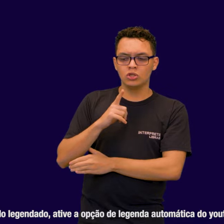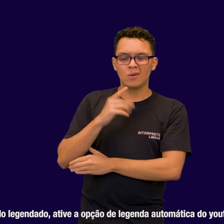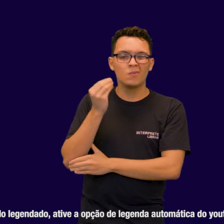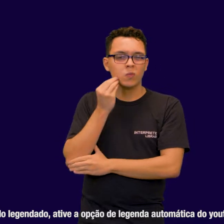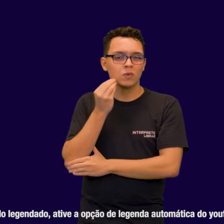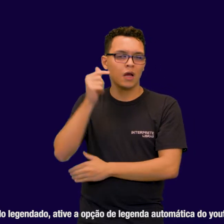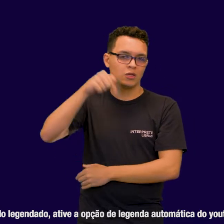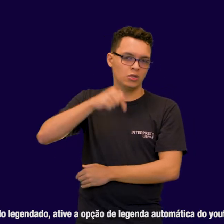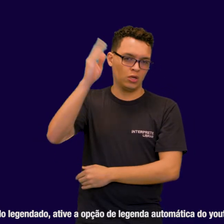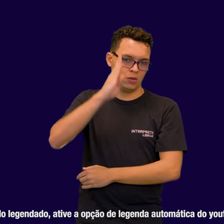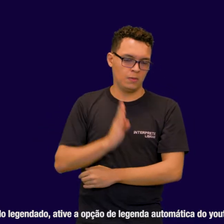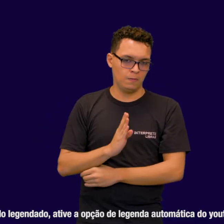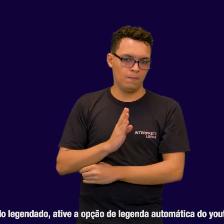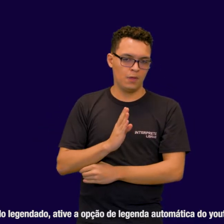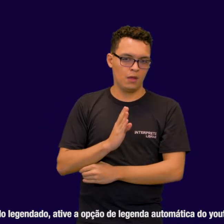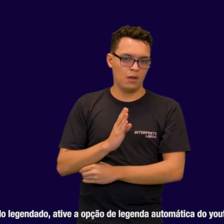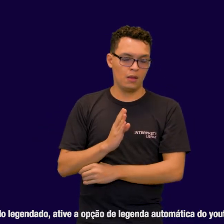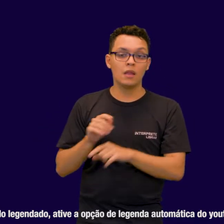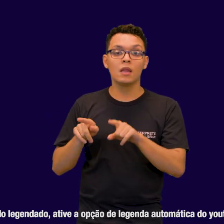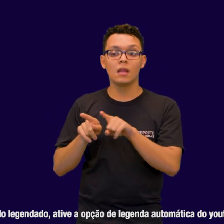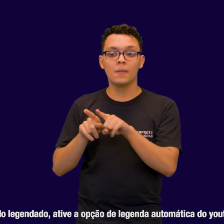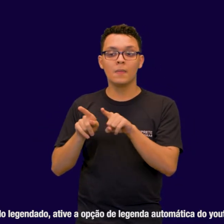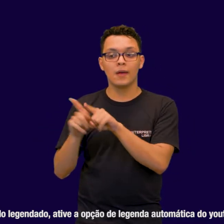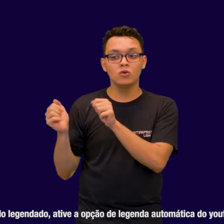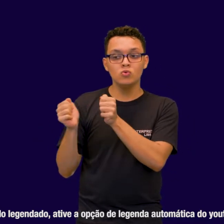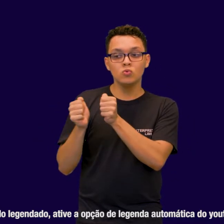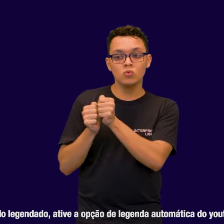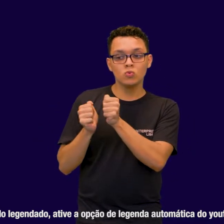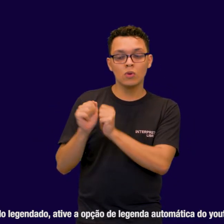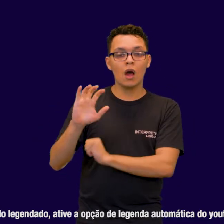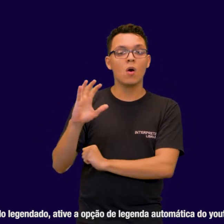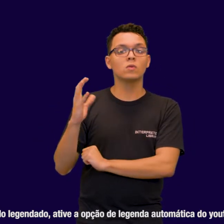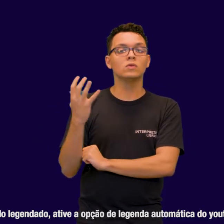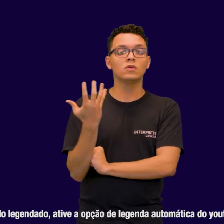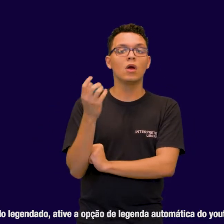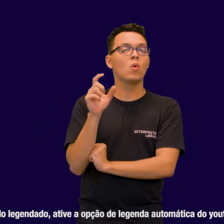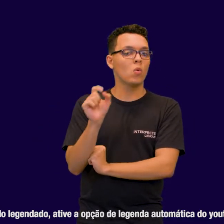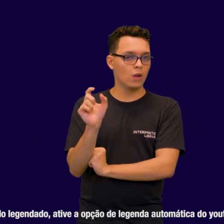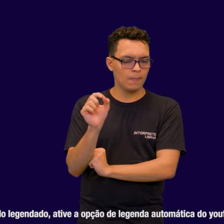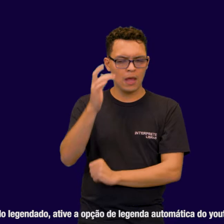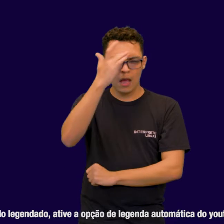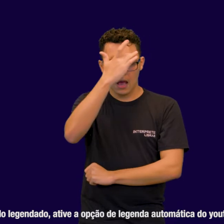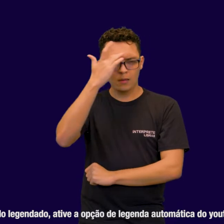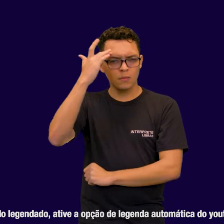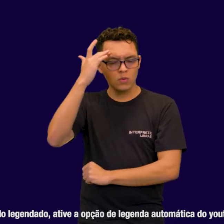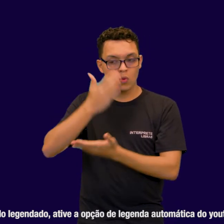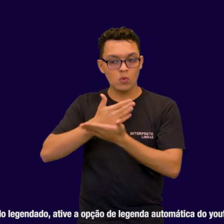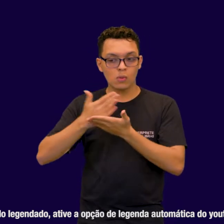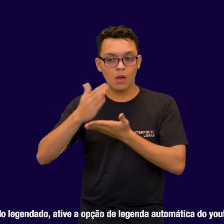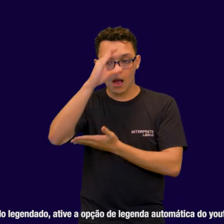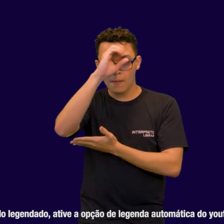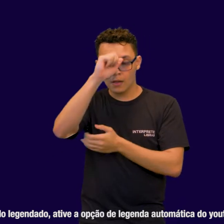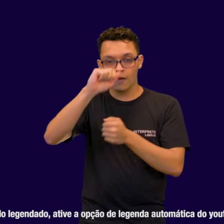no Brasil. Em confluência com isso, começou também um movimento de produção de